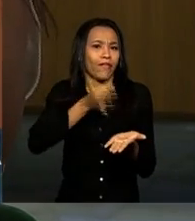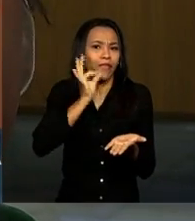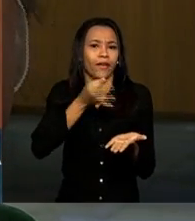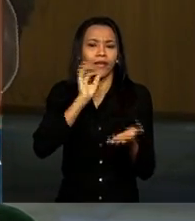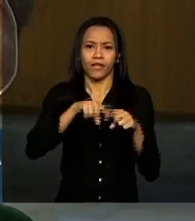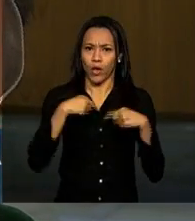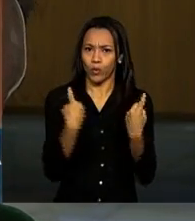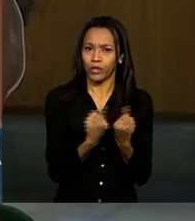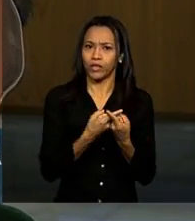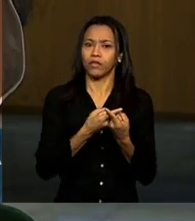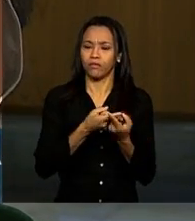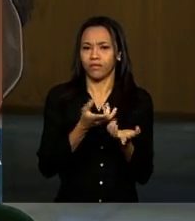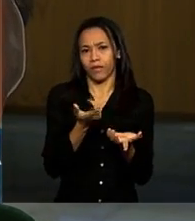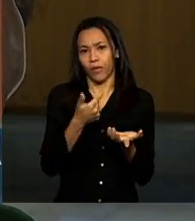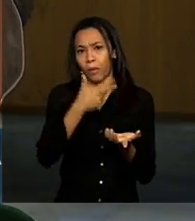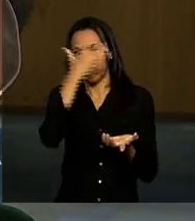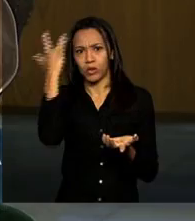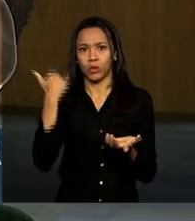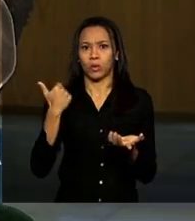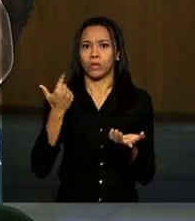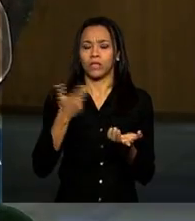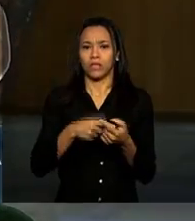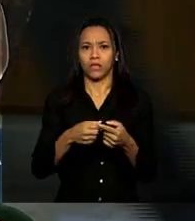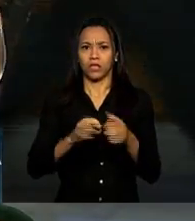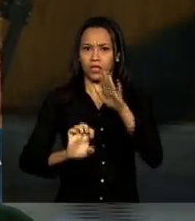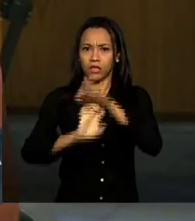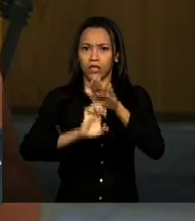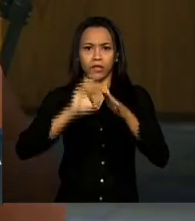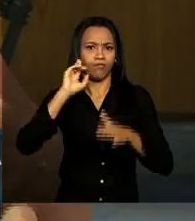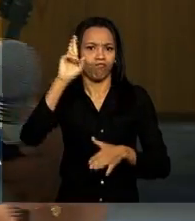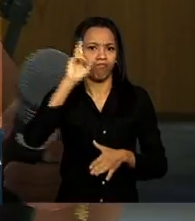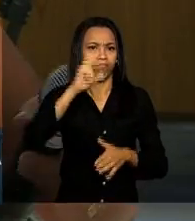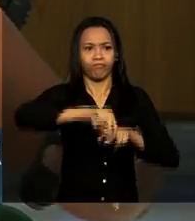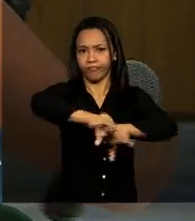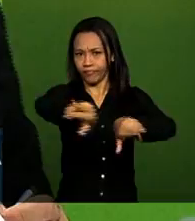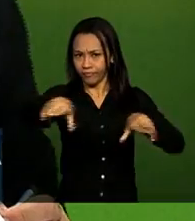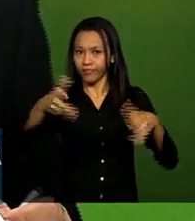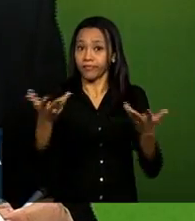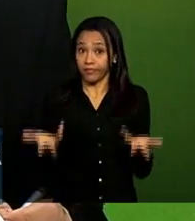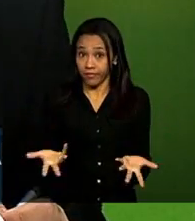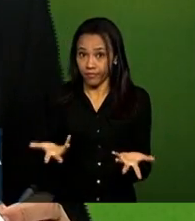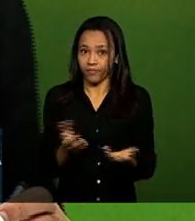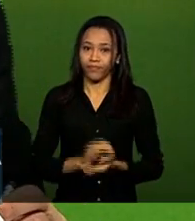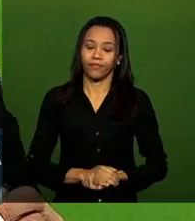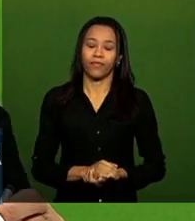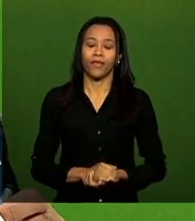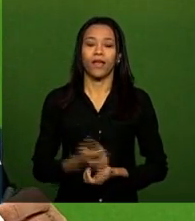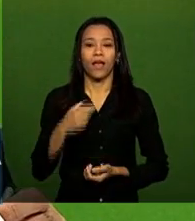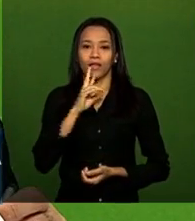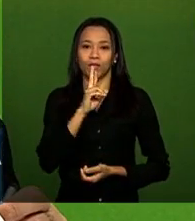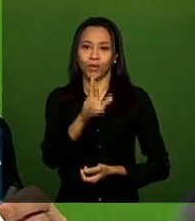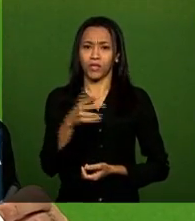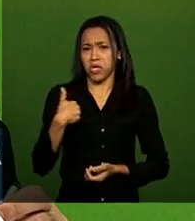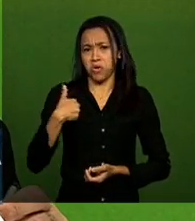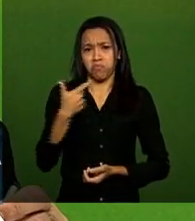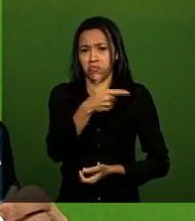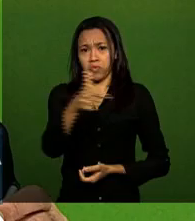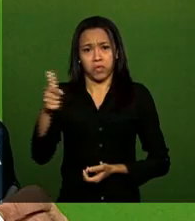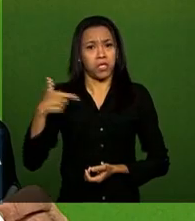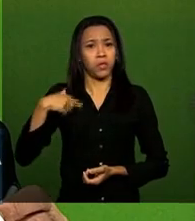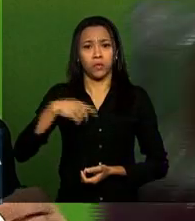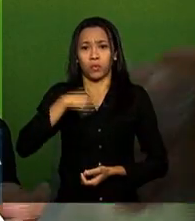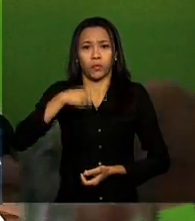e coisas do gênero é uma provocação sim não deixa dizer eu não tenho nenhuma dúvida que o Ministro Joaquim